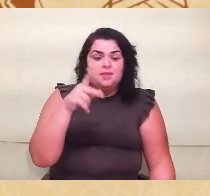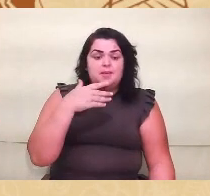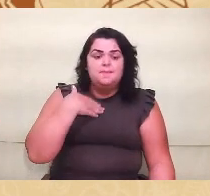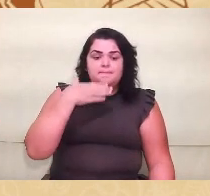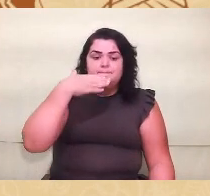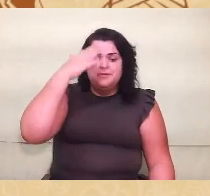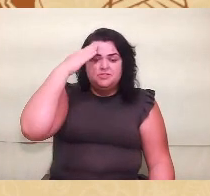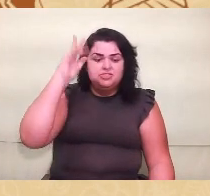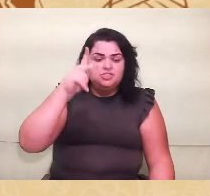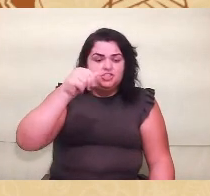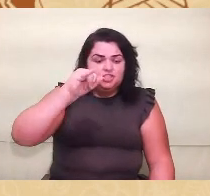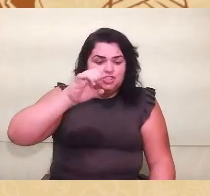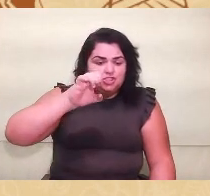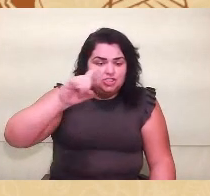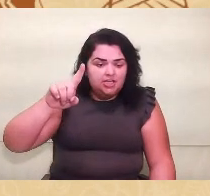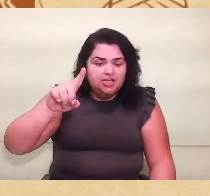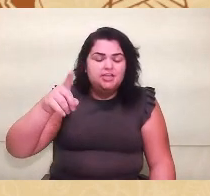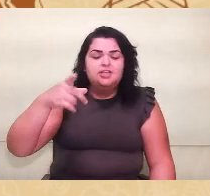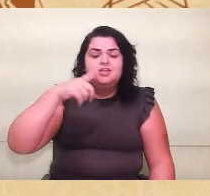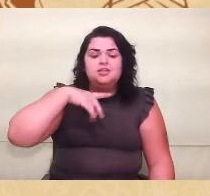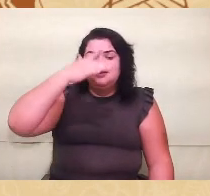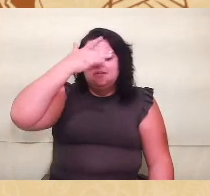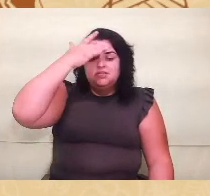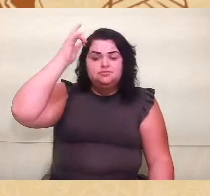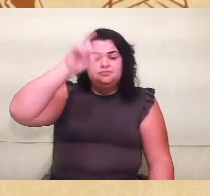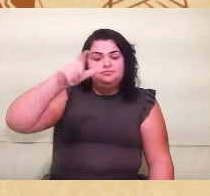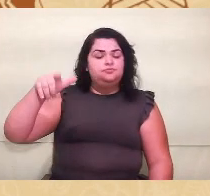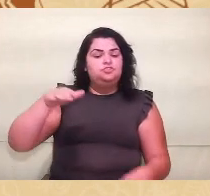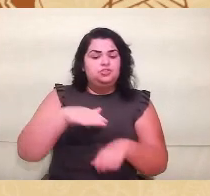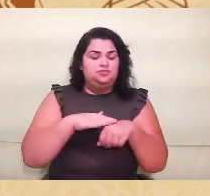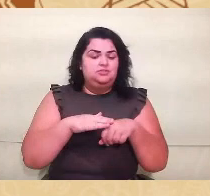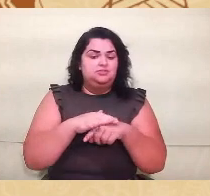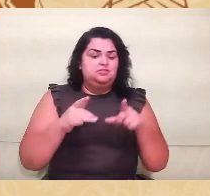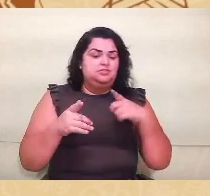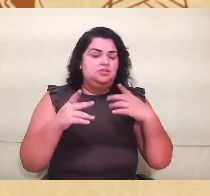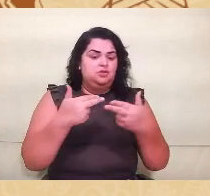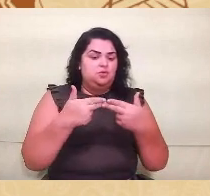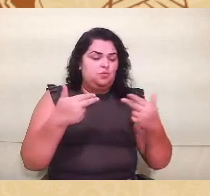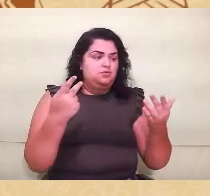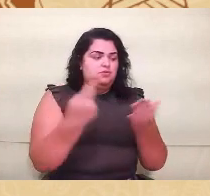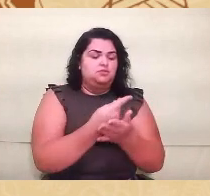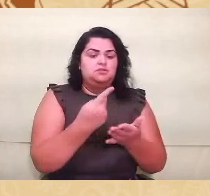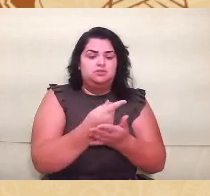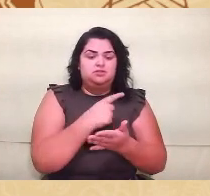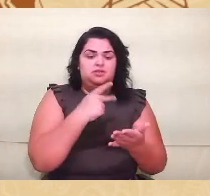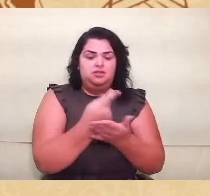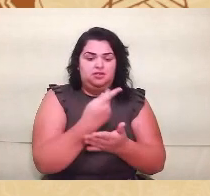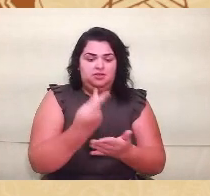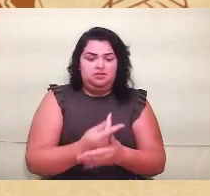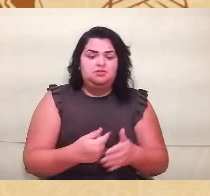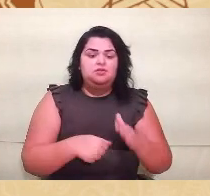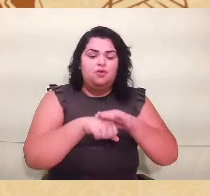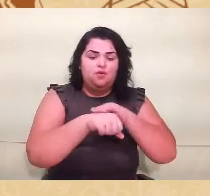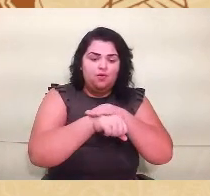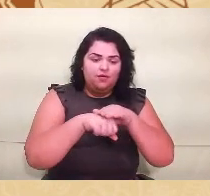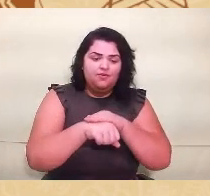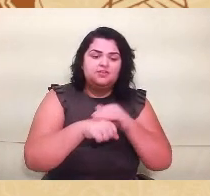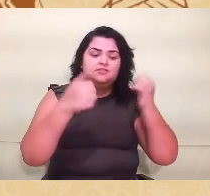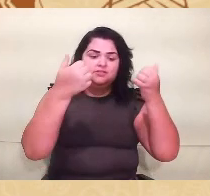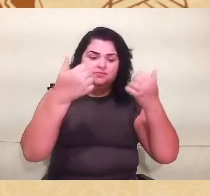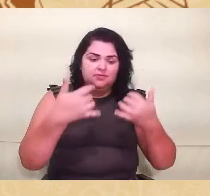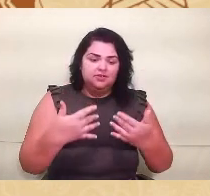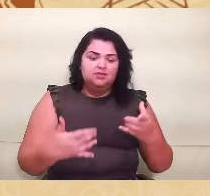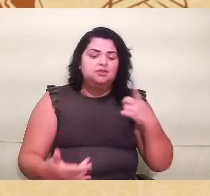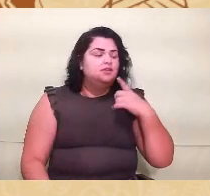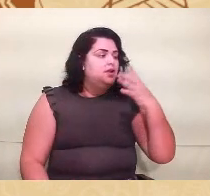anciões, as anciãs, conversam com aquele que faz alguma coisa de errado. conversa, explica e vai no